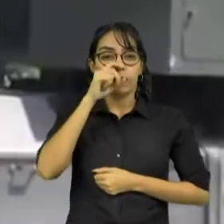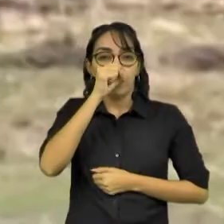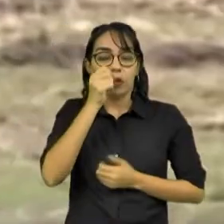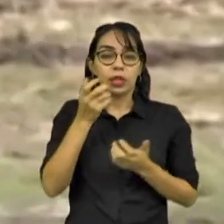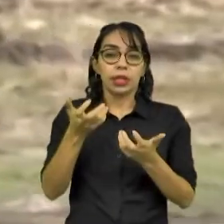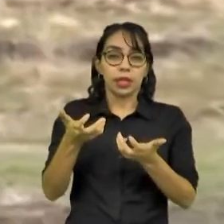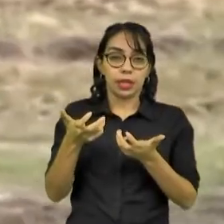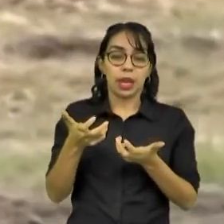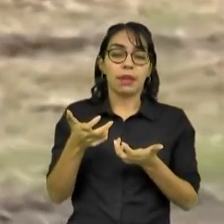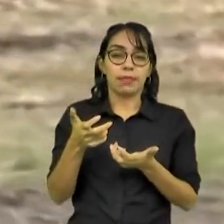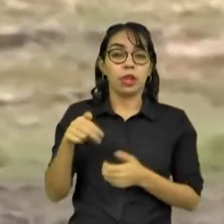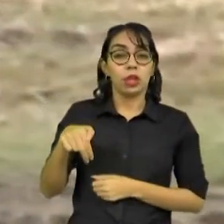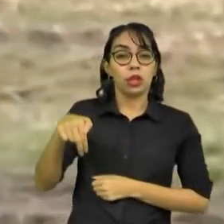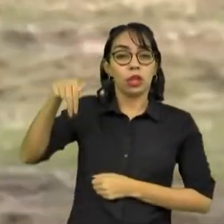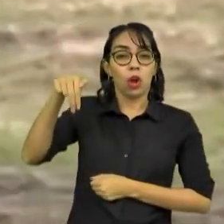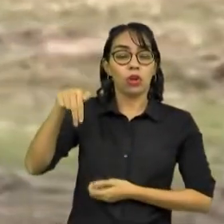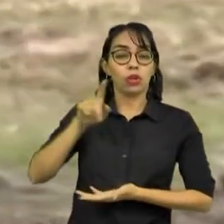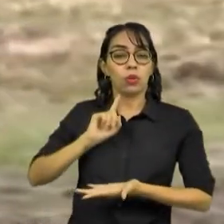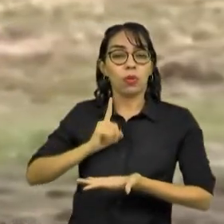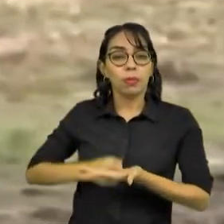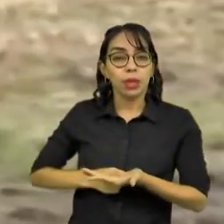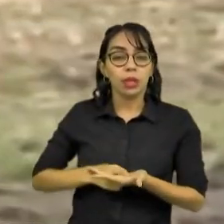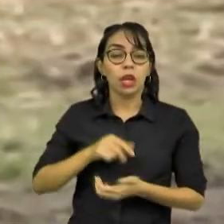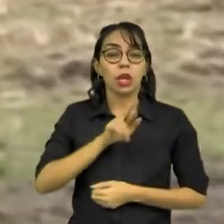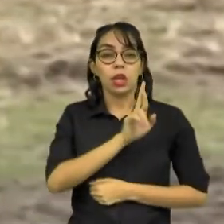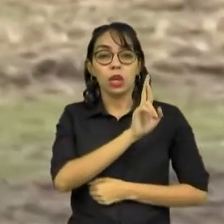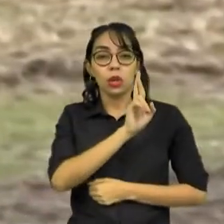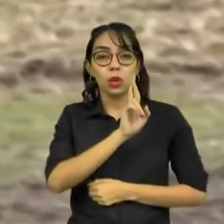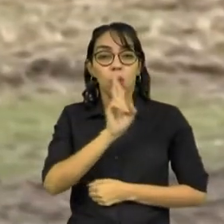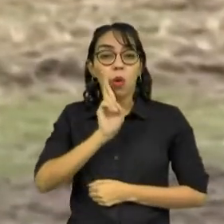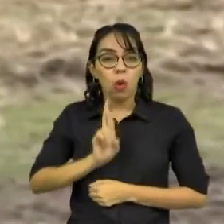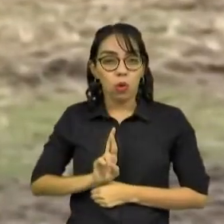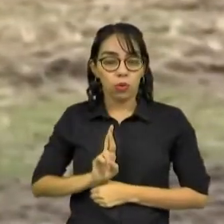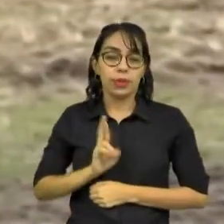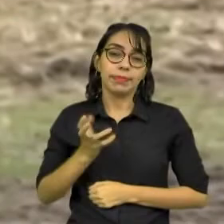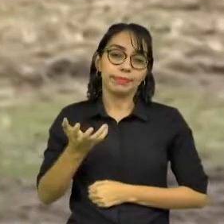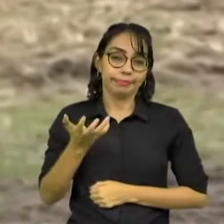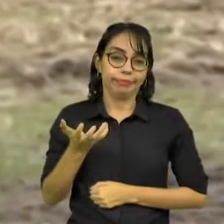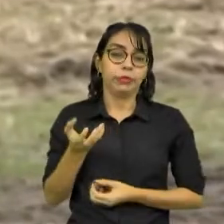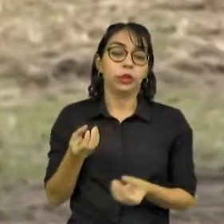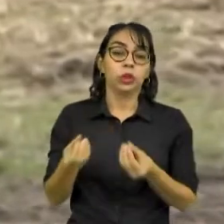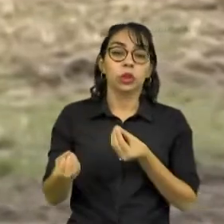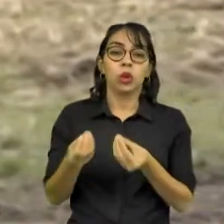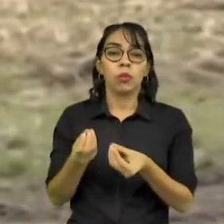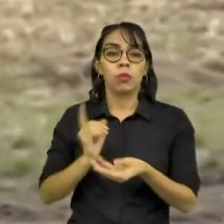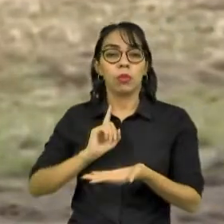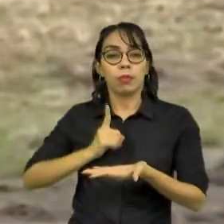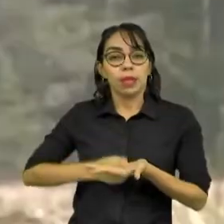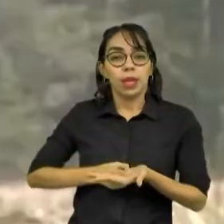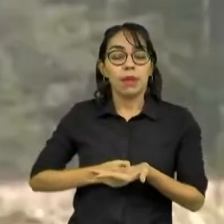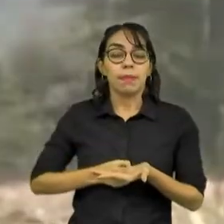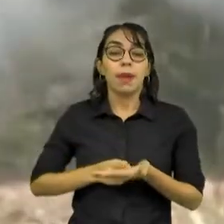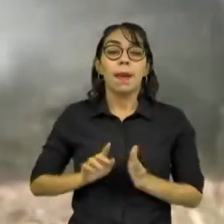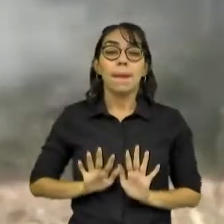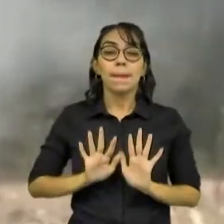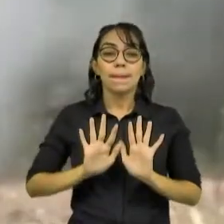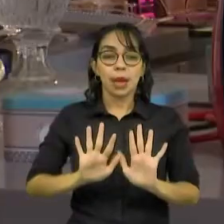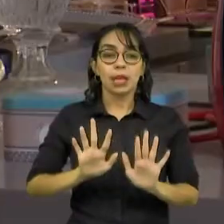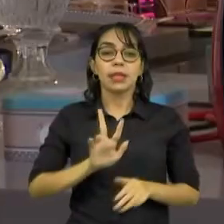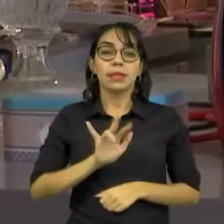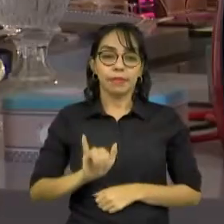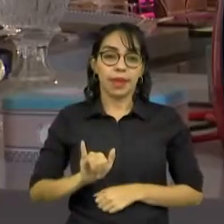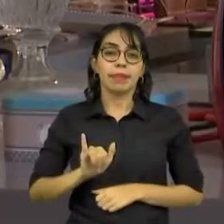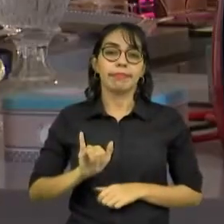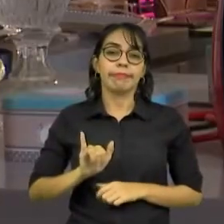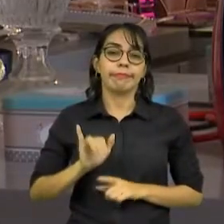Norte, de um lado, e da Rússia, de outro. Para especialistas, mesmo com possível cessar-fogo, ainda haverá desdobramentos importantes.